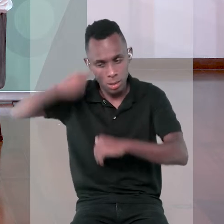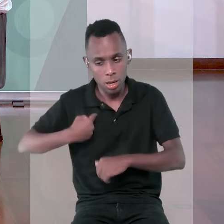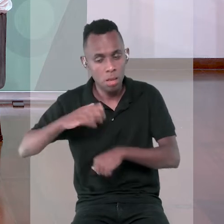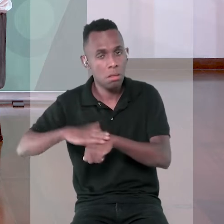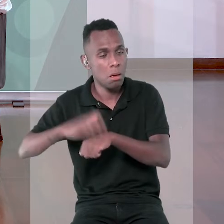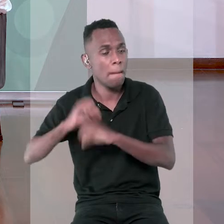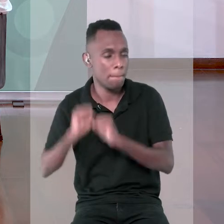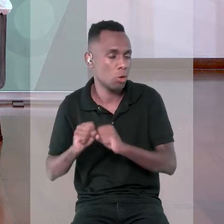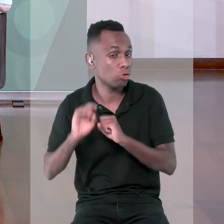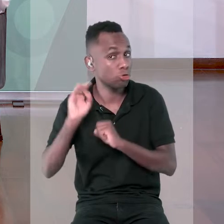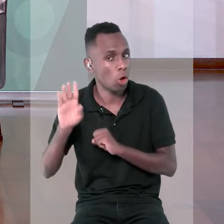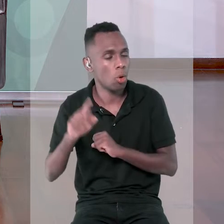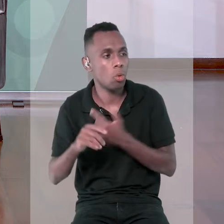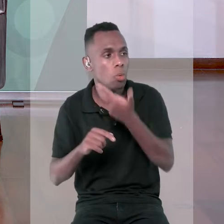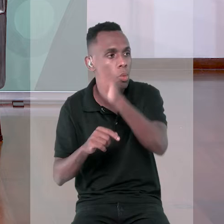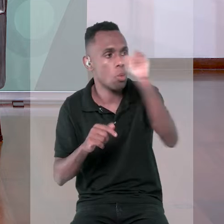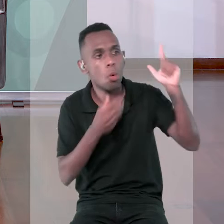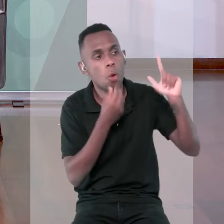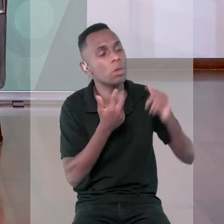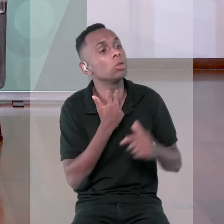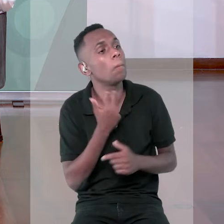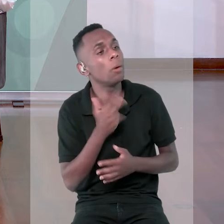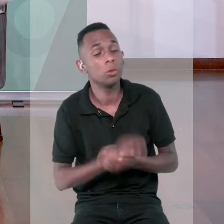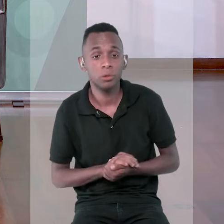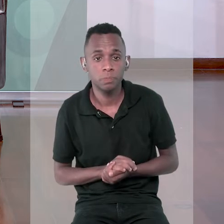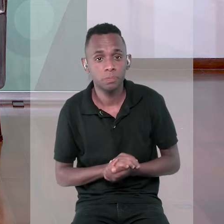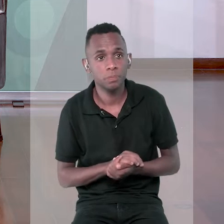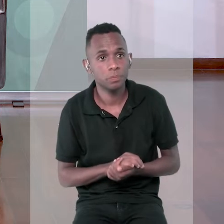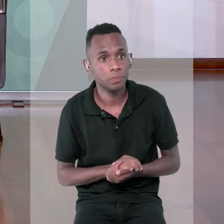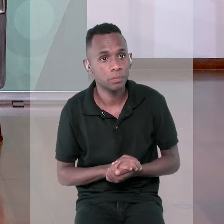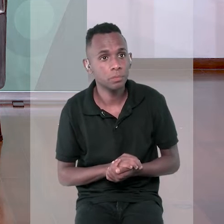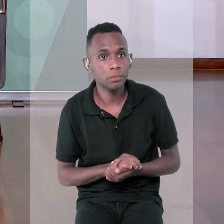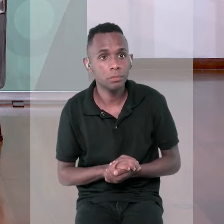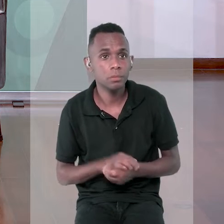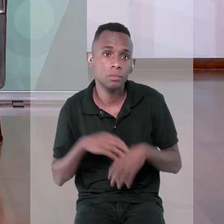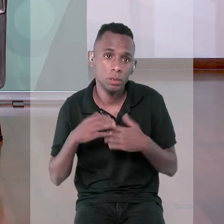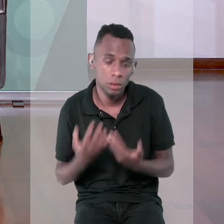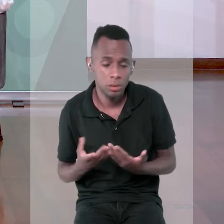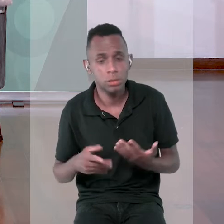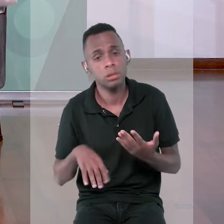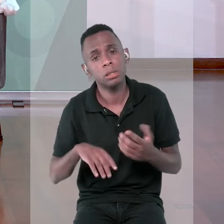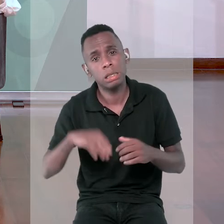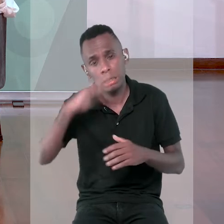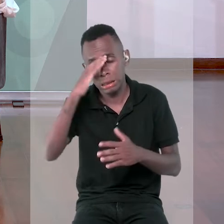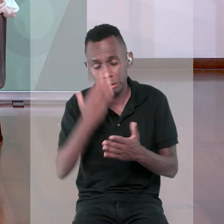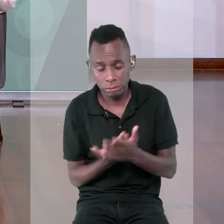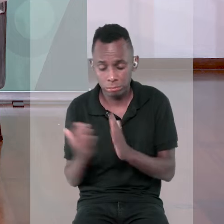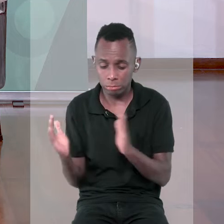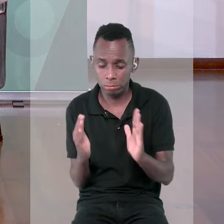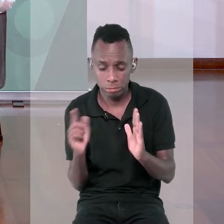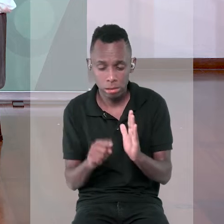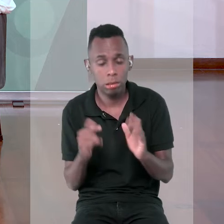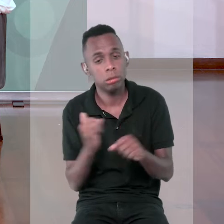terra. Então, percebem, ela encontra na própria moral e nas crenças da época